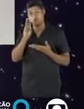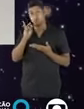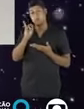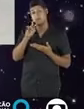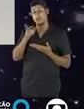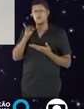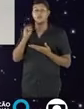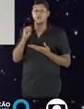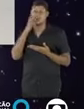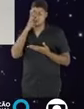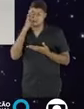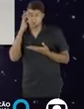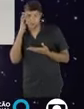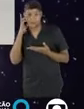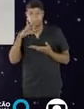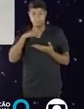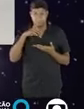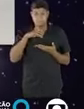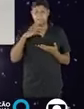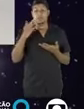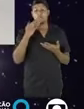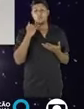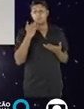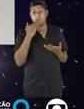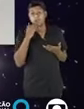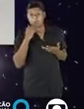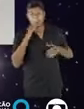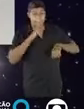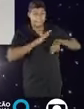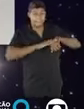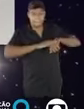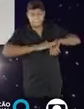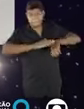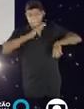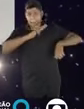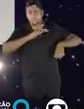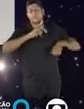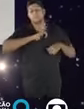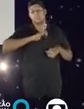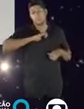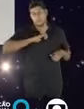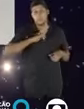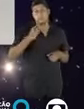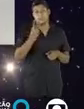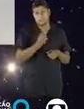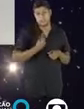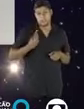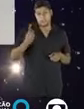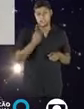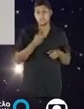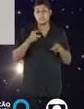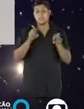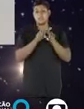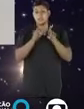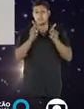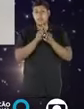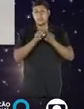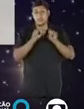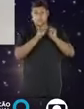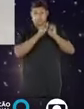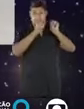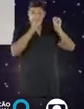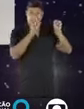de pessoas, então temos comida excedente e a gente também, o